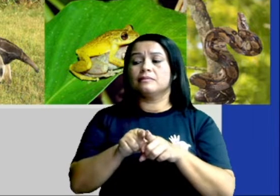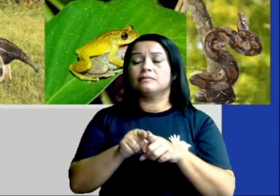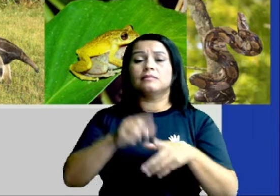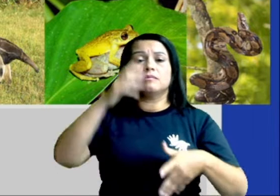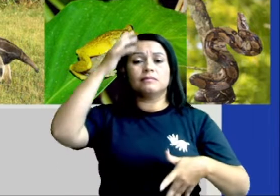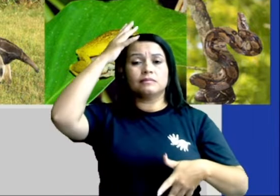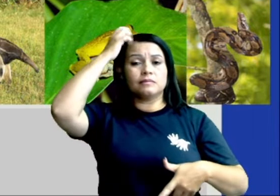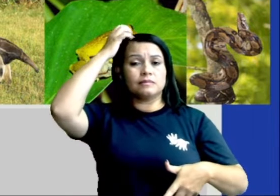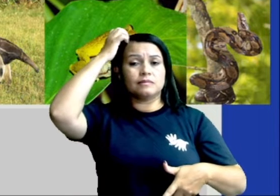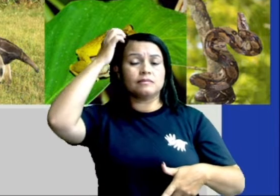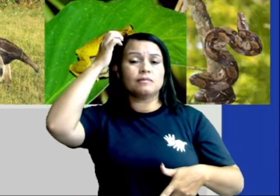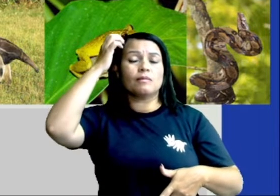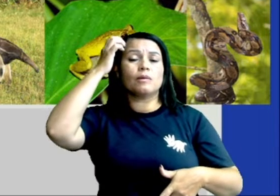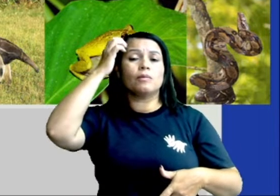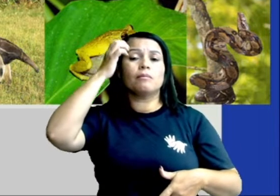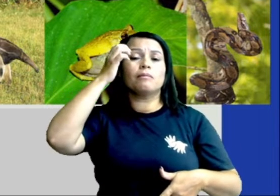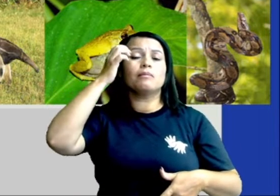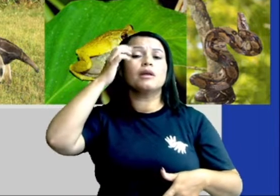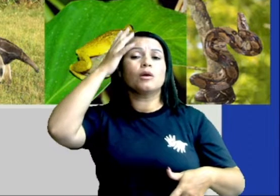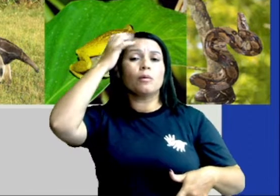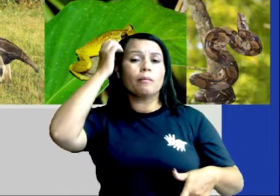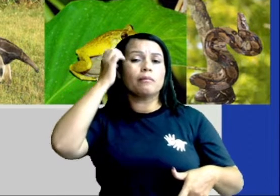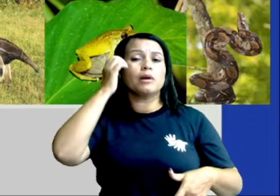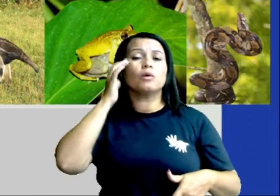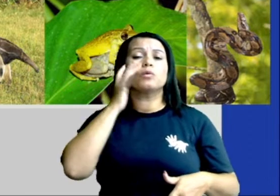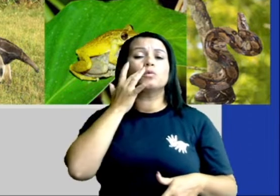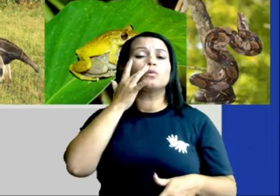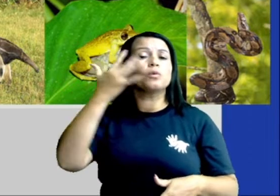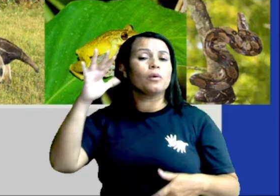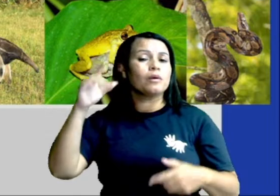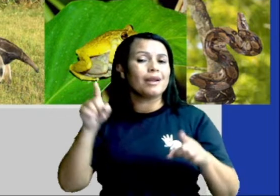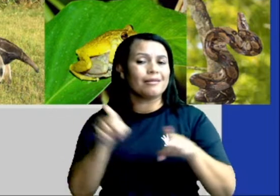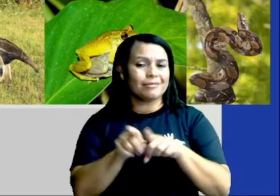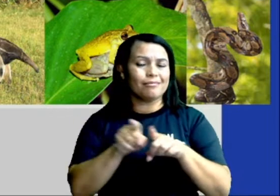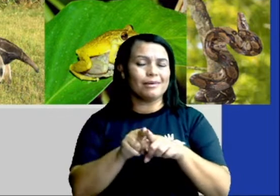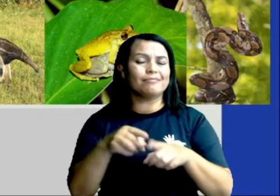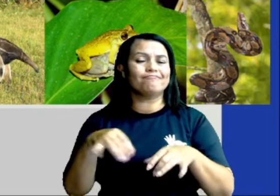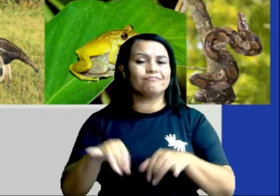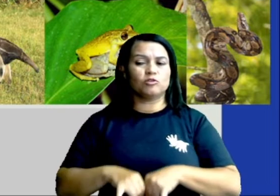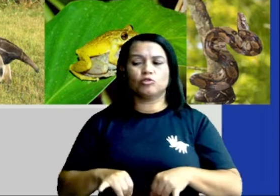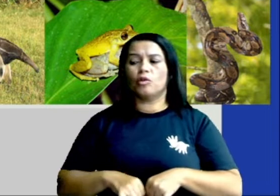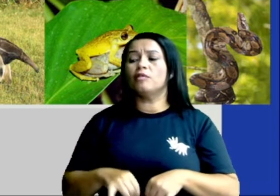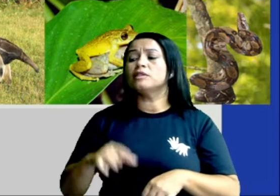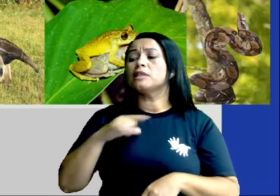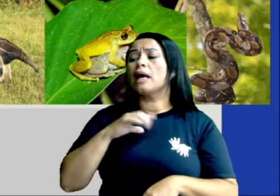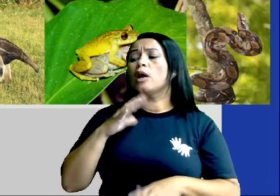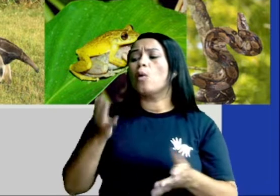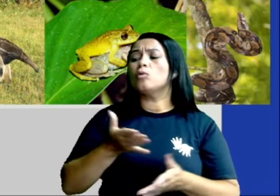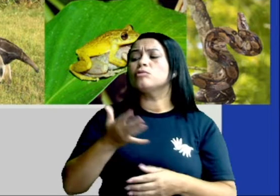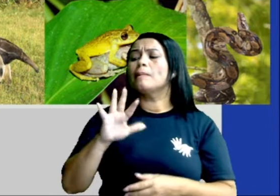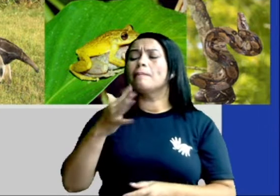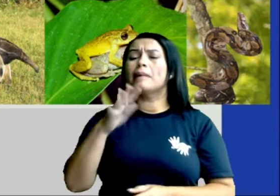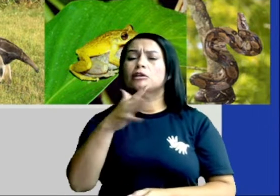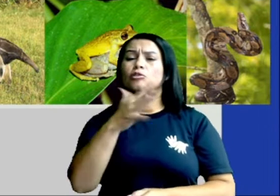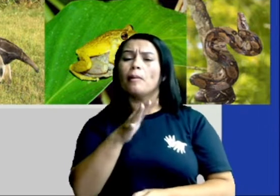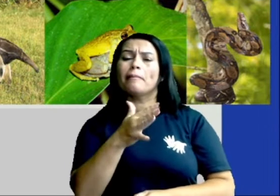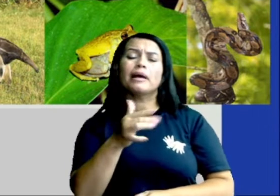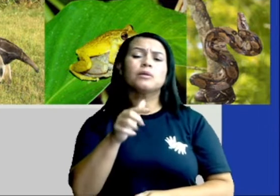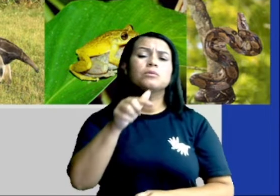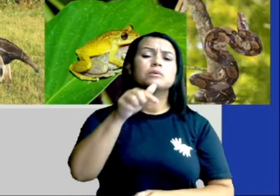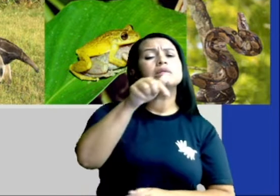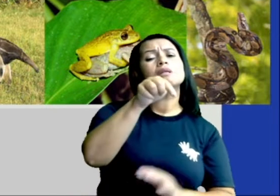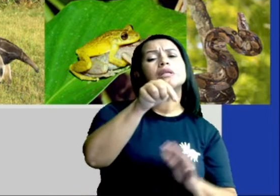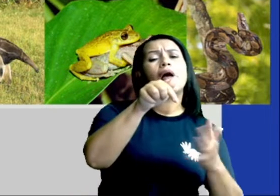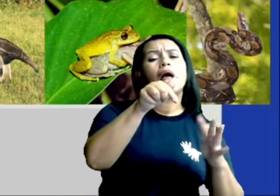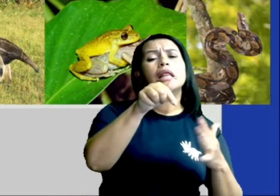dourado, né, que também sofre com esse impacto gerado pela ação humana, beleza? Aí estima-se que hoje existe cerca de 7